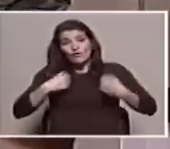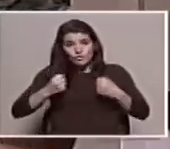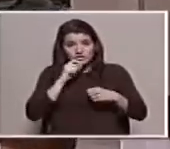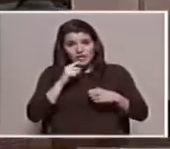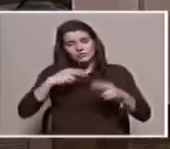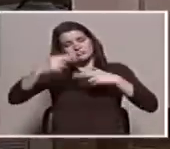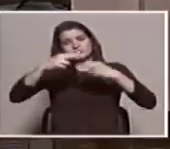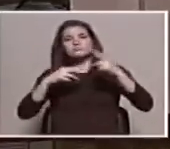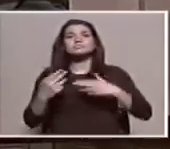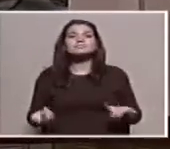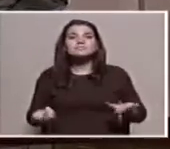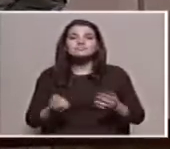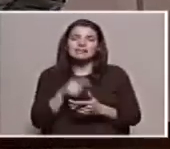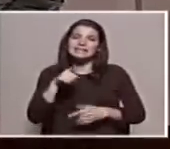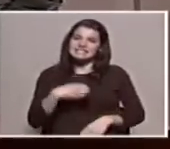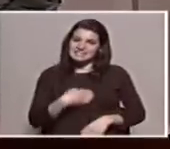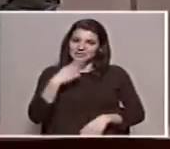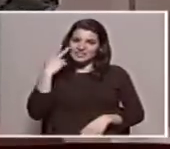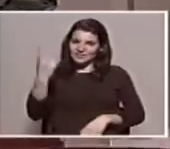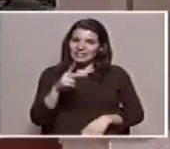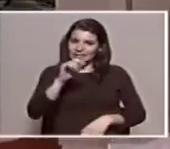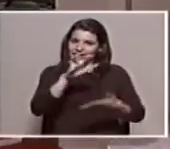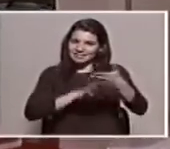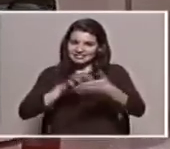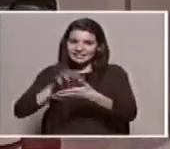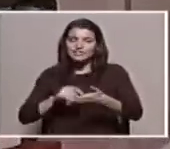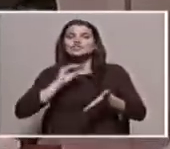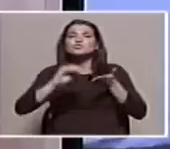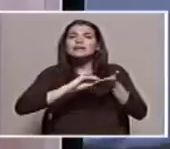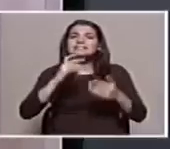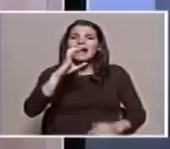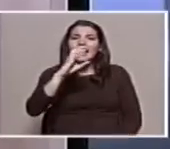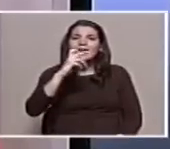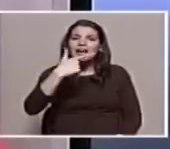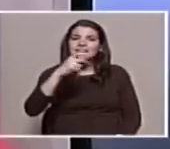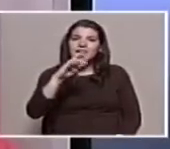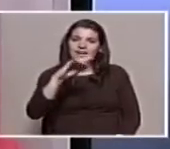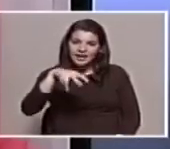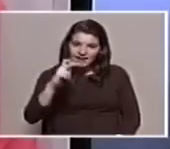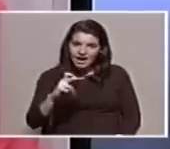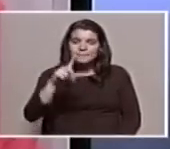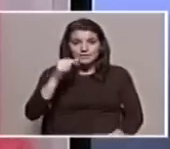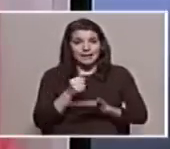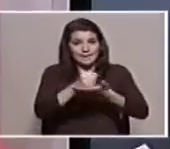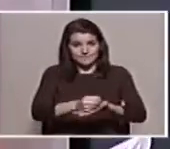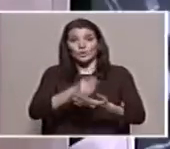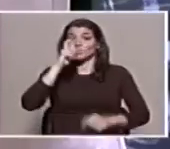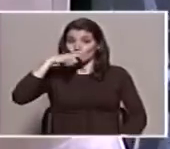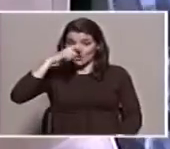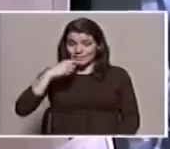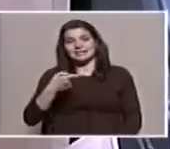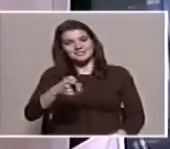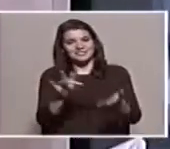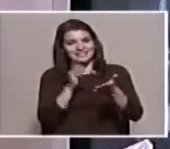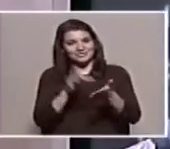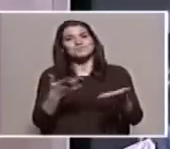Uhum E estes sentimentos de uma vida tem tem também os textos da jornalista Catarina Nunes e com o apoio da Fundação Carlos clen que aqui está